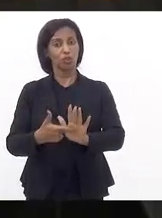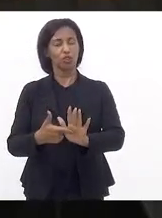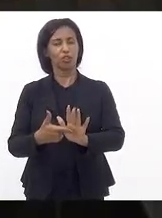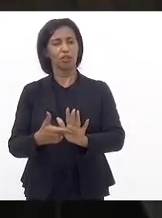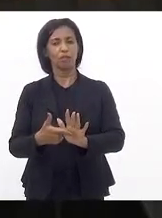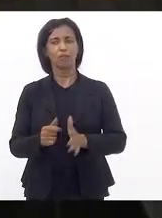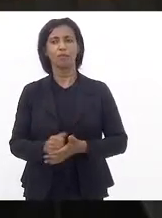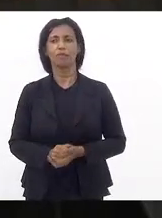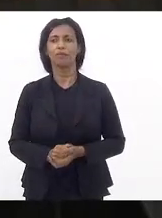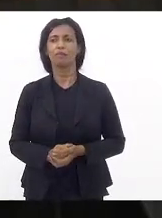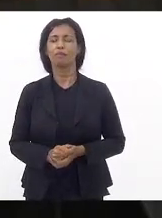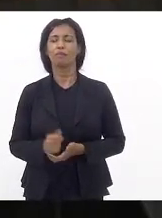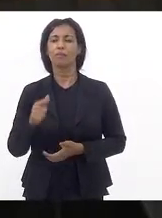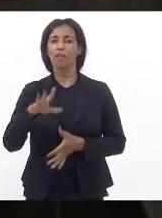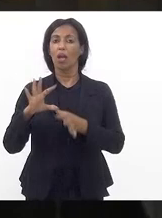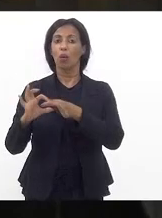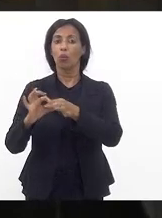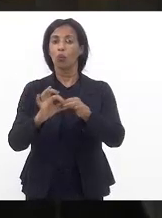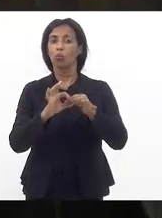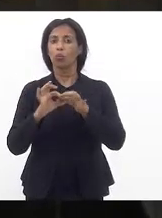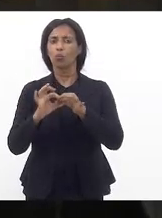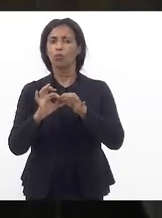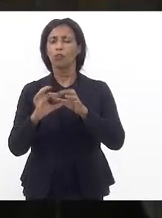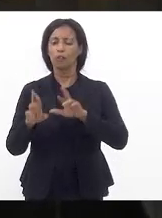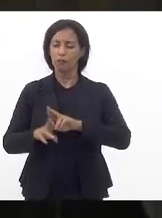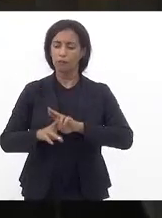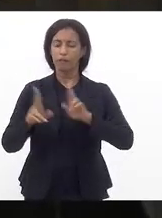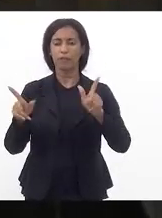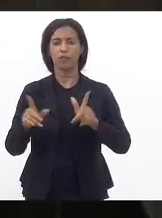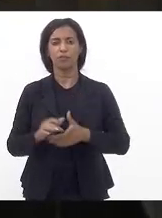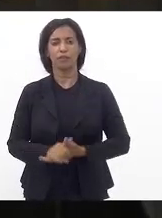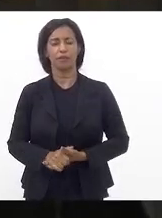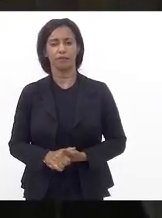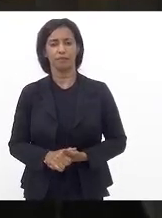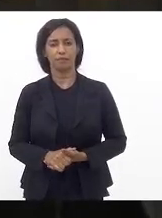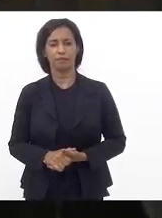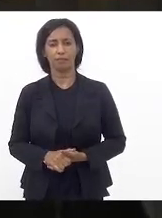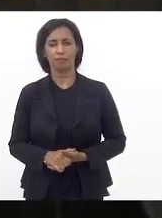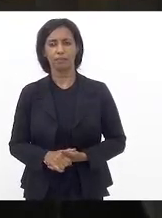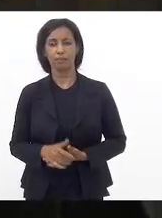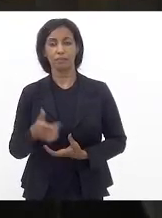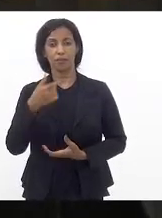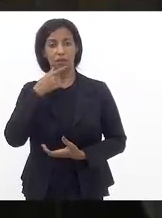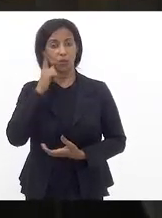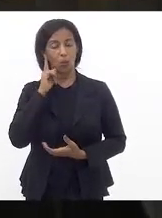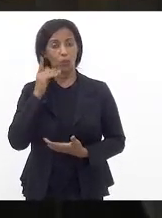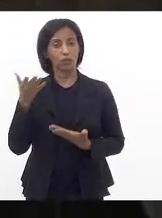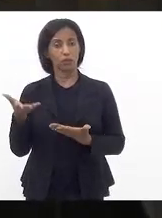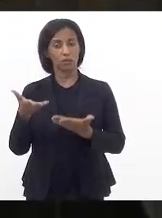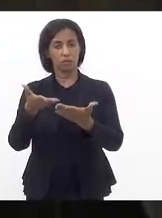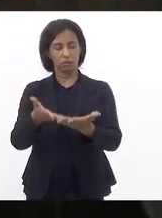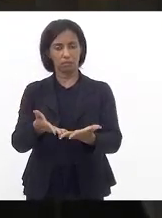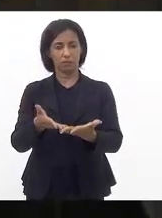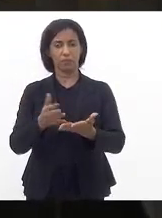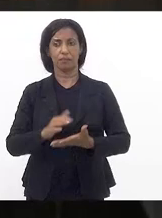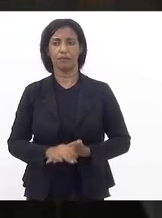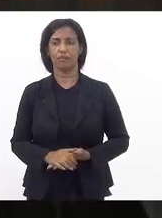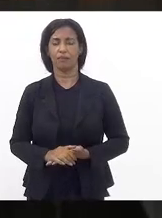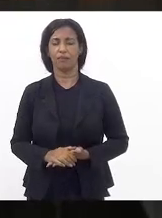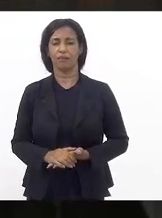realmente Deputado que a união faz toda a diferença faz toda a diferença ontem quando você